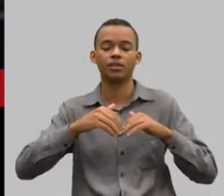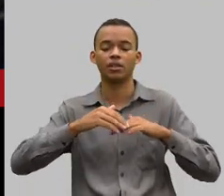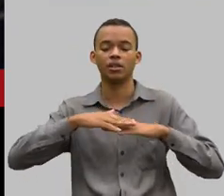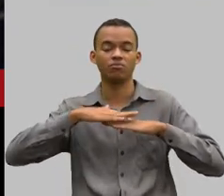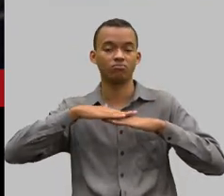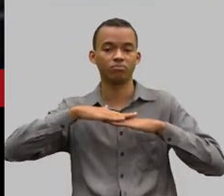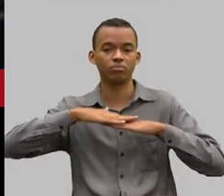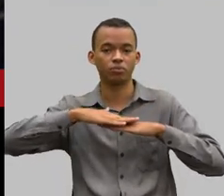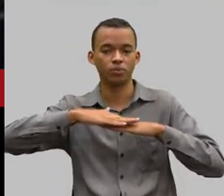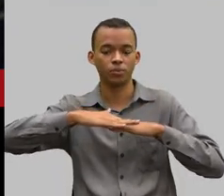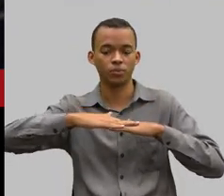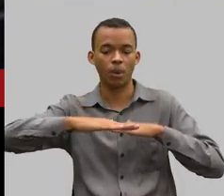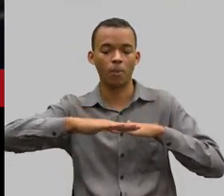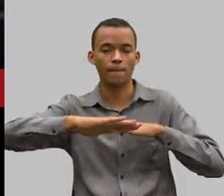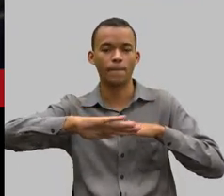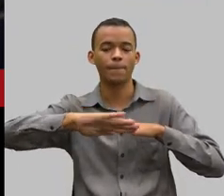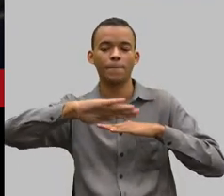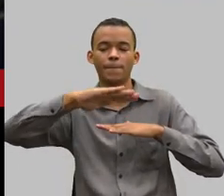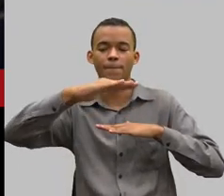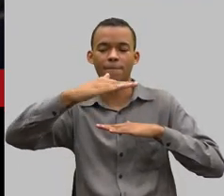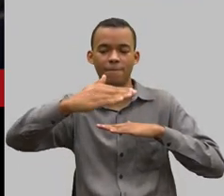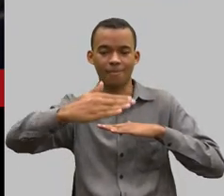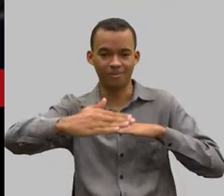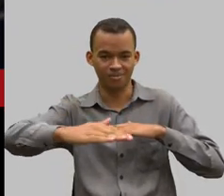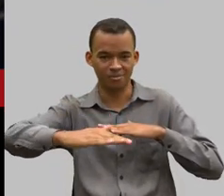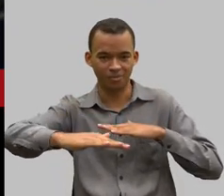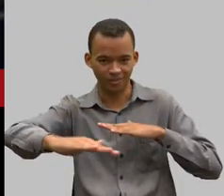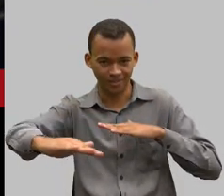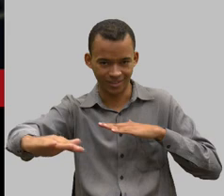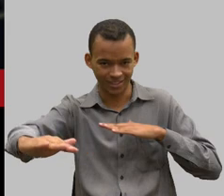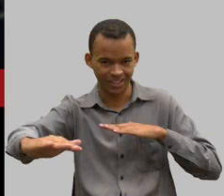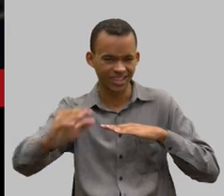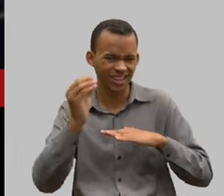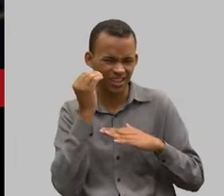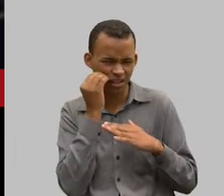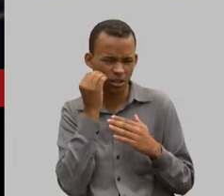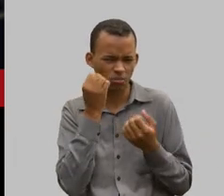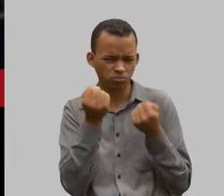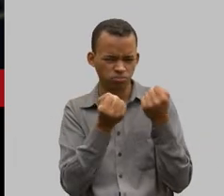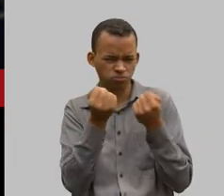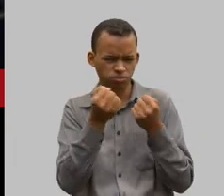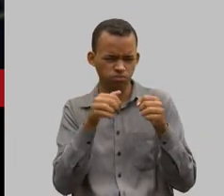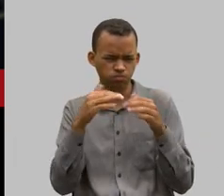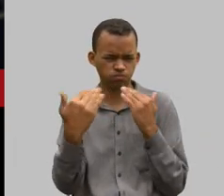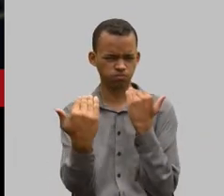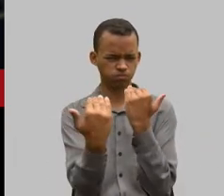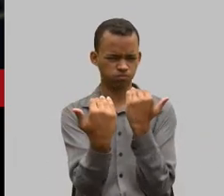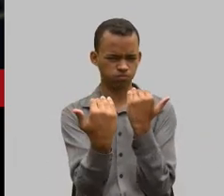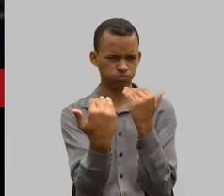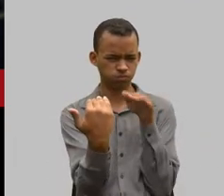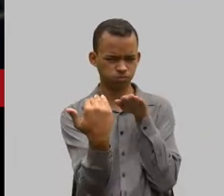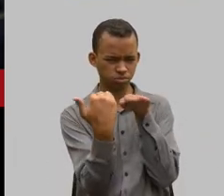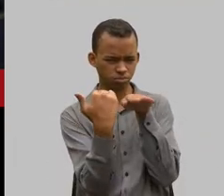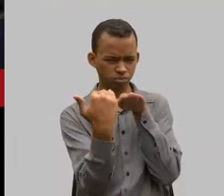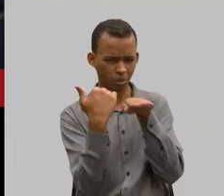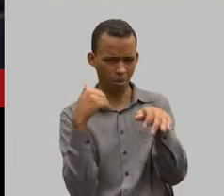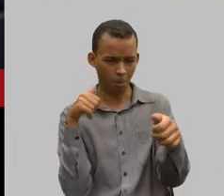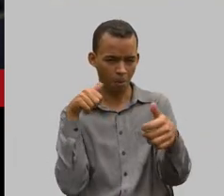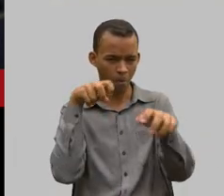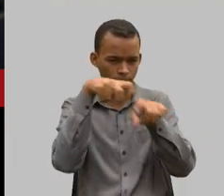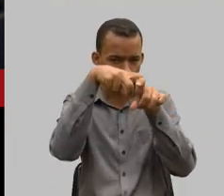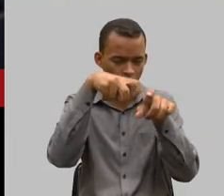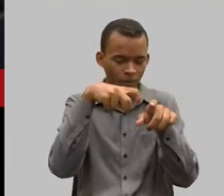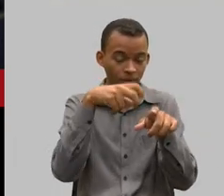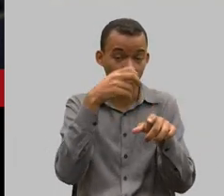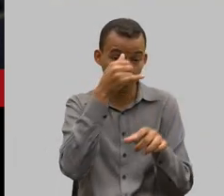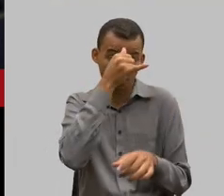diminuir o acidente hoje graças a Deus uma administração séria A minha cidade hoje e a